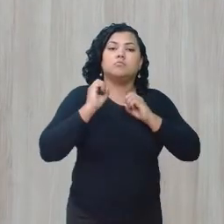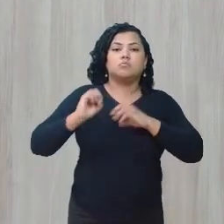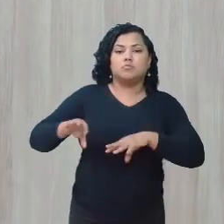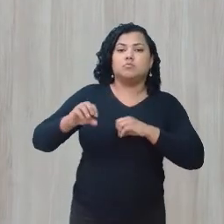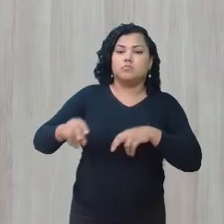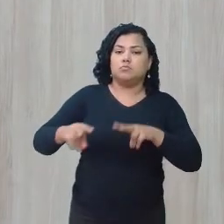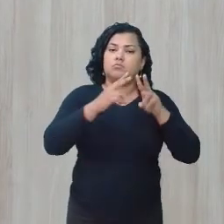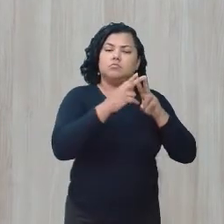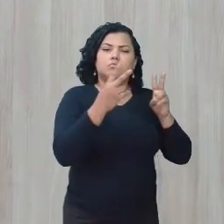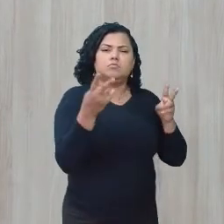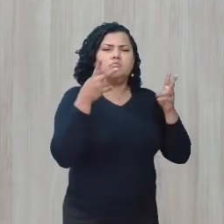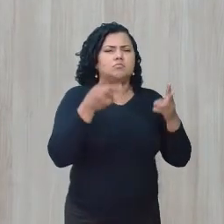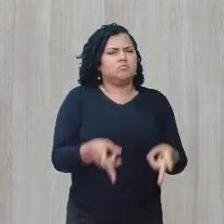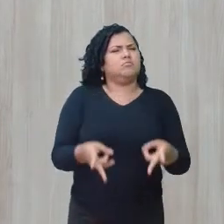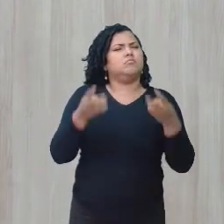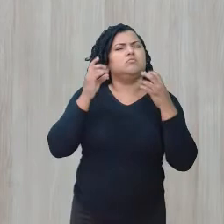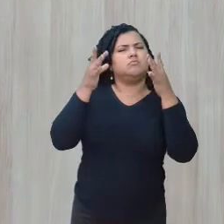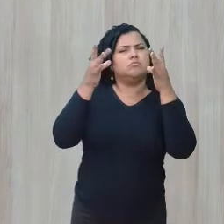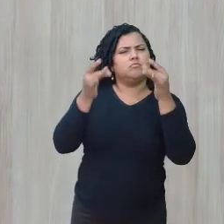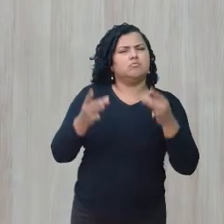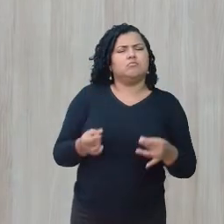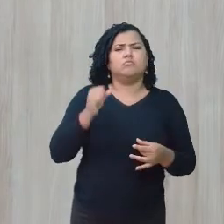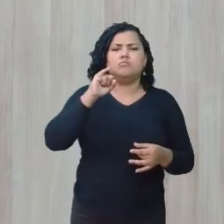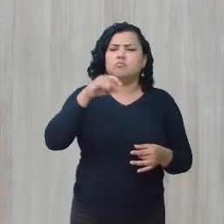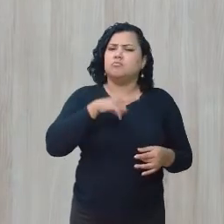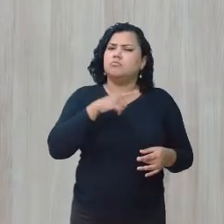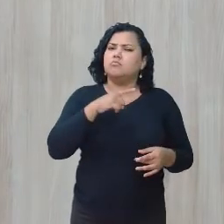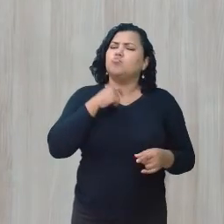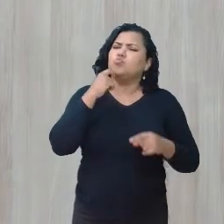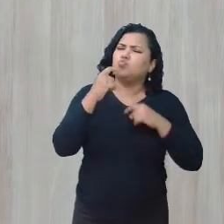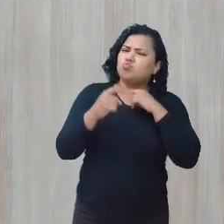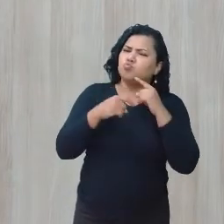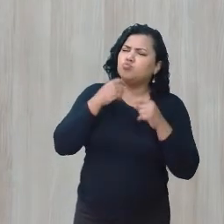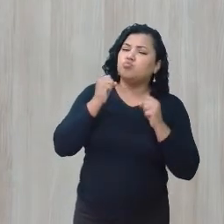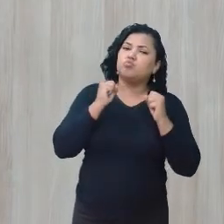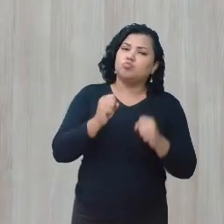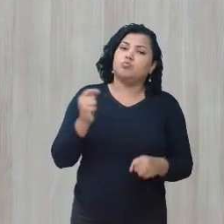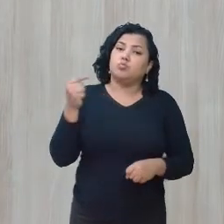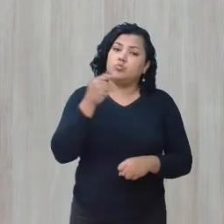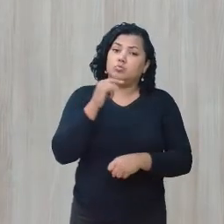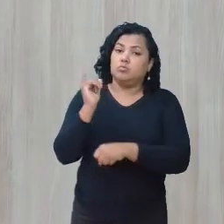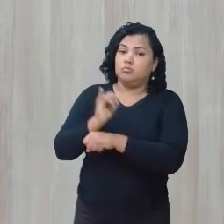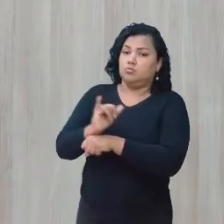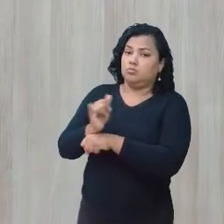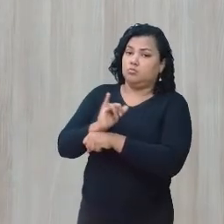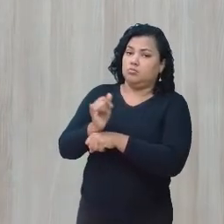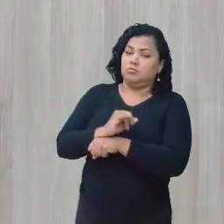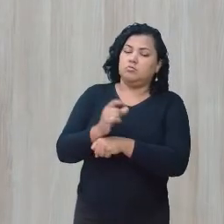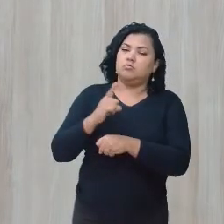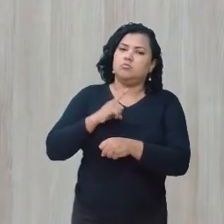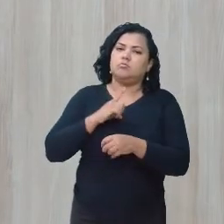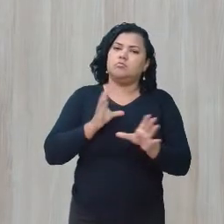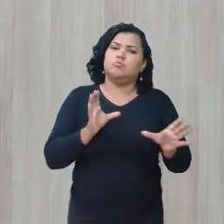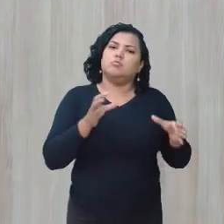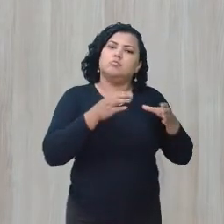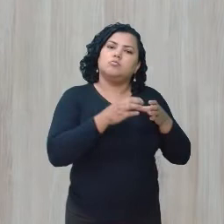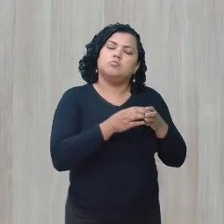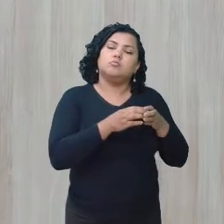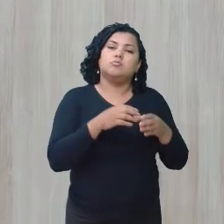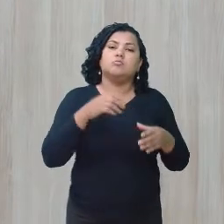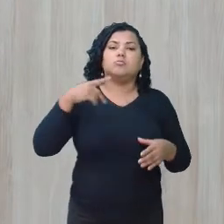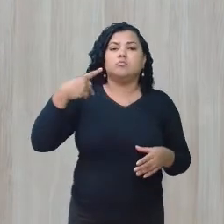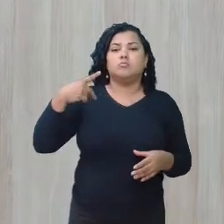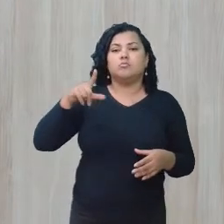a alguns detalhes que caso você crie alguma dúvida, olha depois lá na playlist, no finalzinho eu vou falar um pouco mais da playlist das